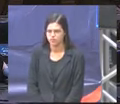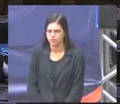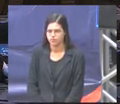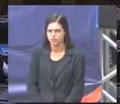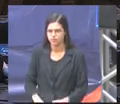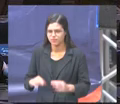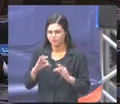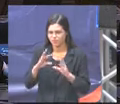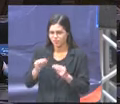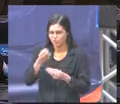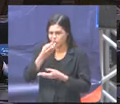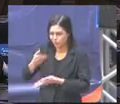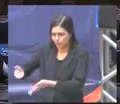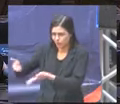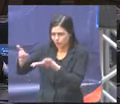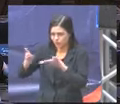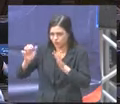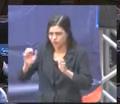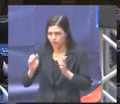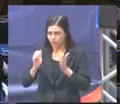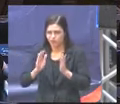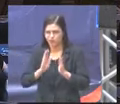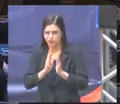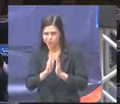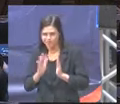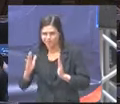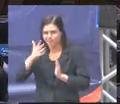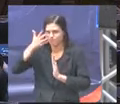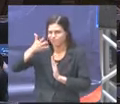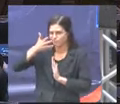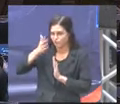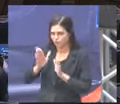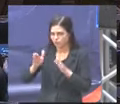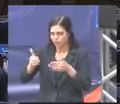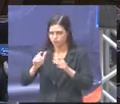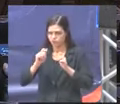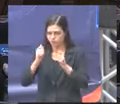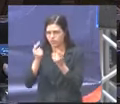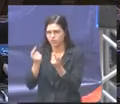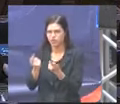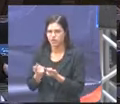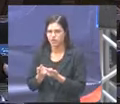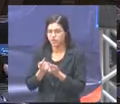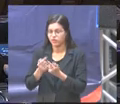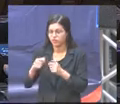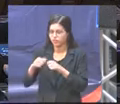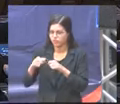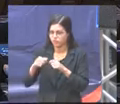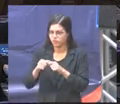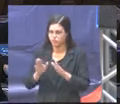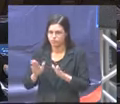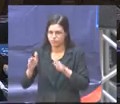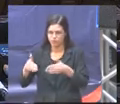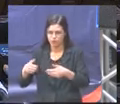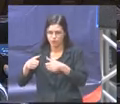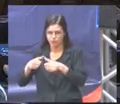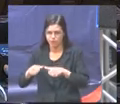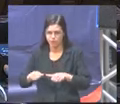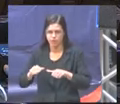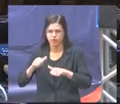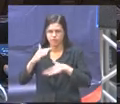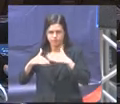Sejam todos bem-vindos ao evento Jornada G20 do Fórum da Alerge, que está sendo realizado pelo Fórum Permanente